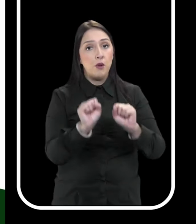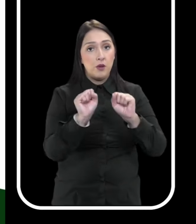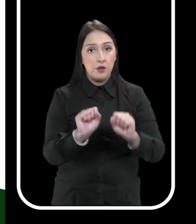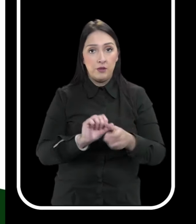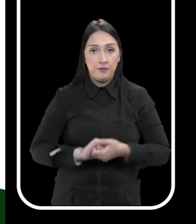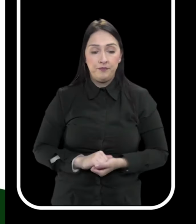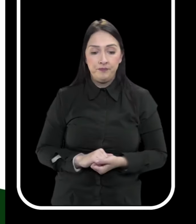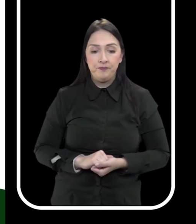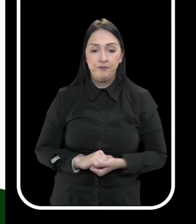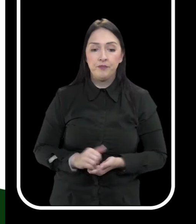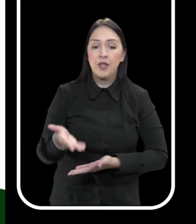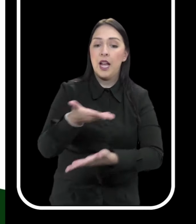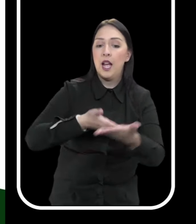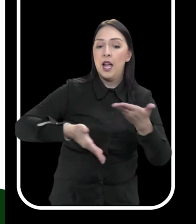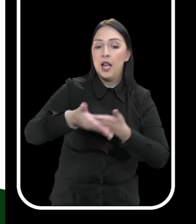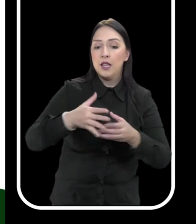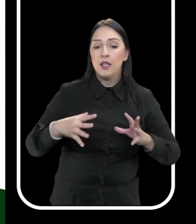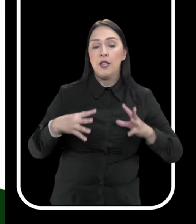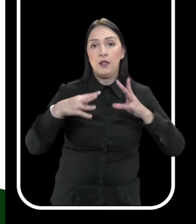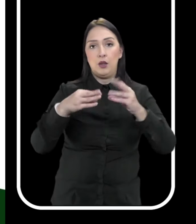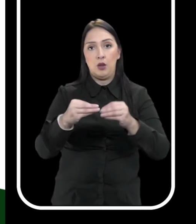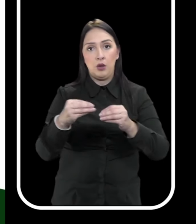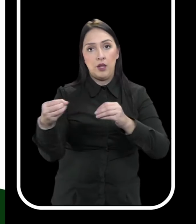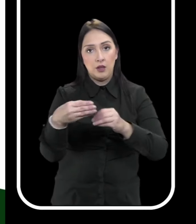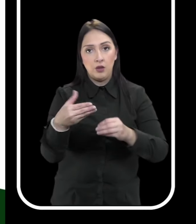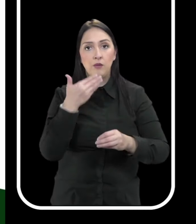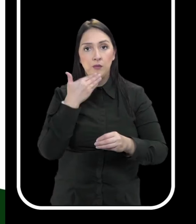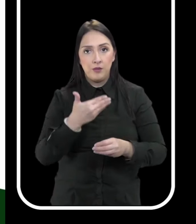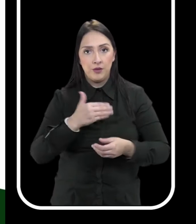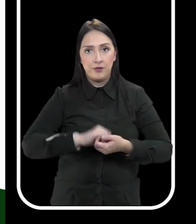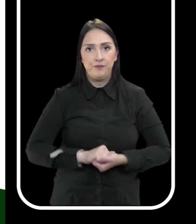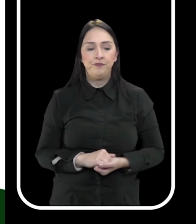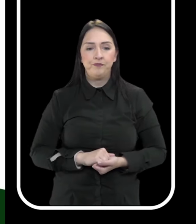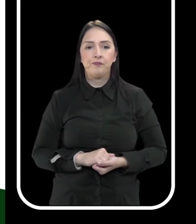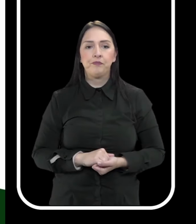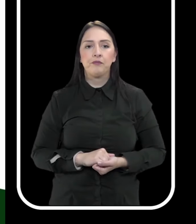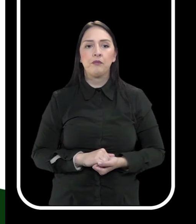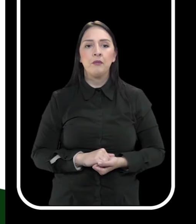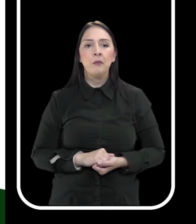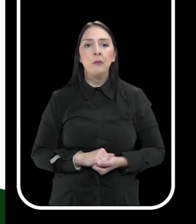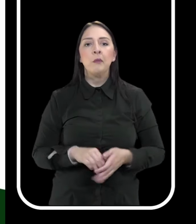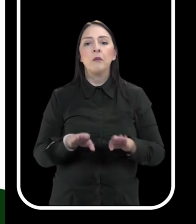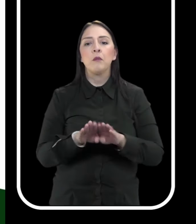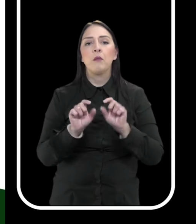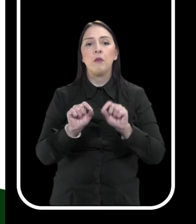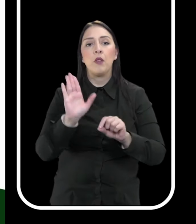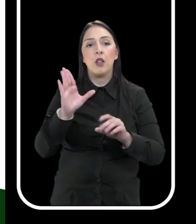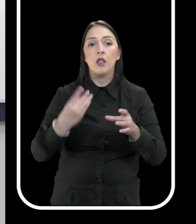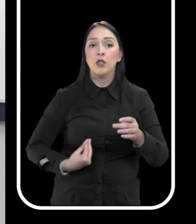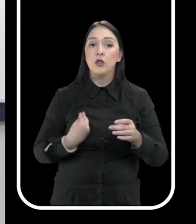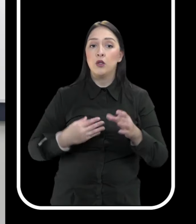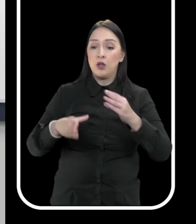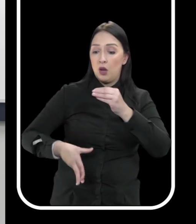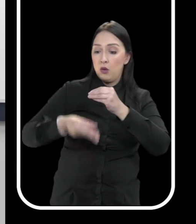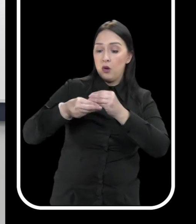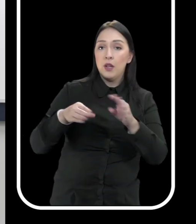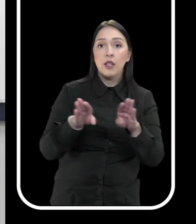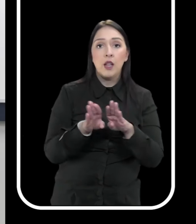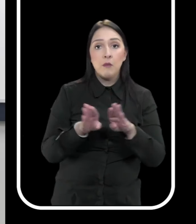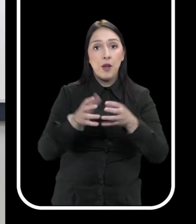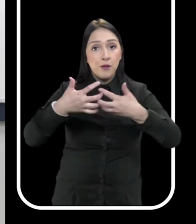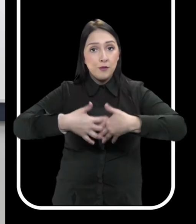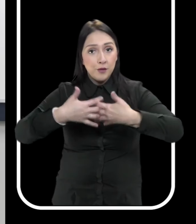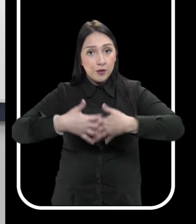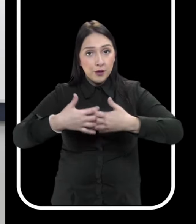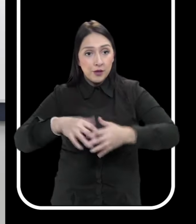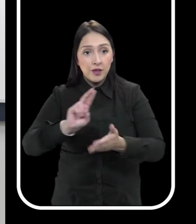nós possamos atender a todas essas novas demandas. Tá? Muitas delas, inclusive, já estão implementadas e